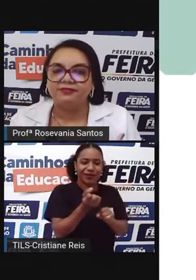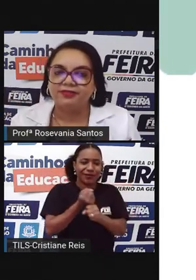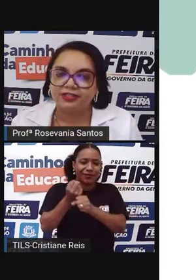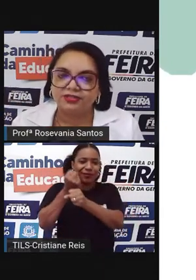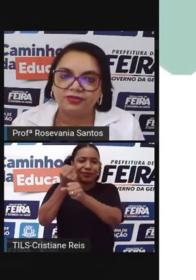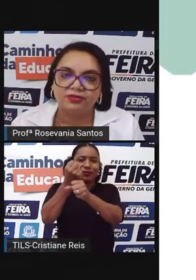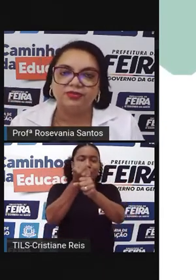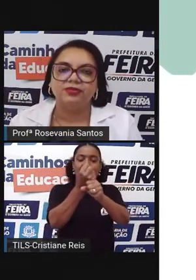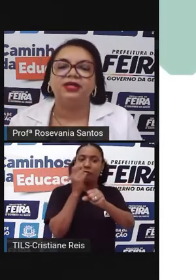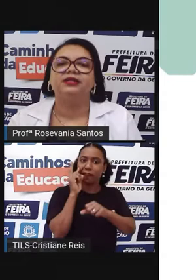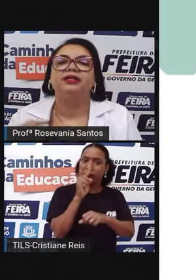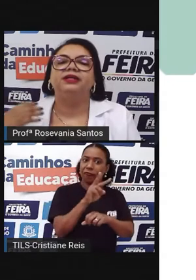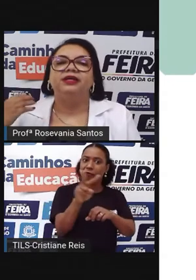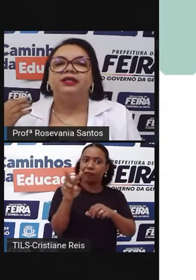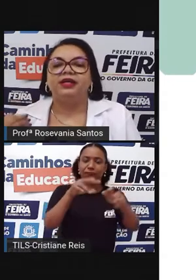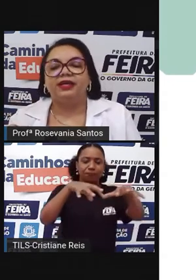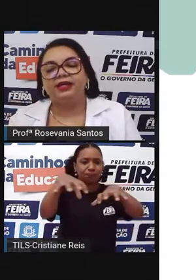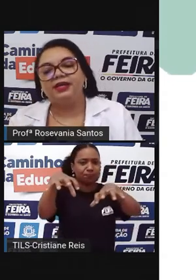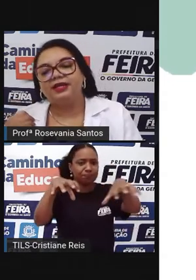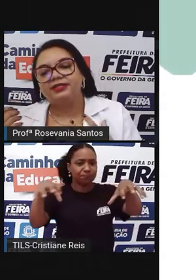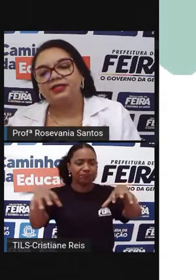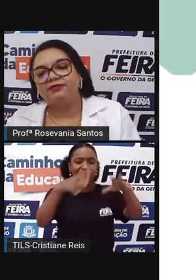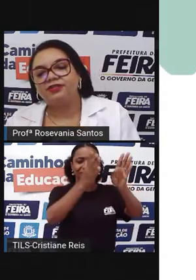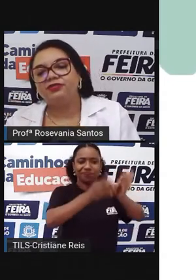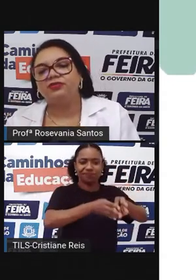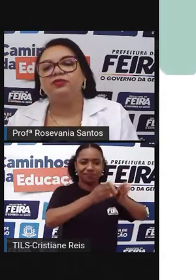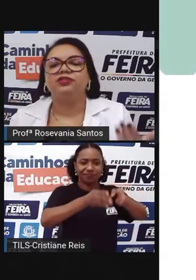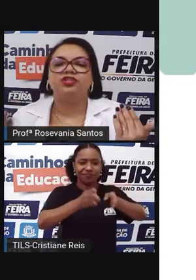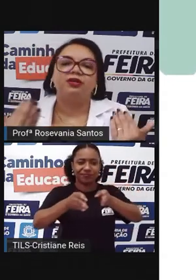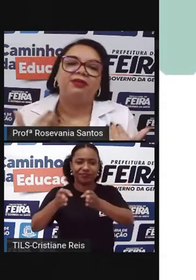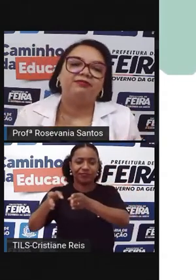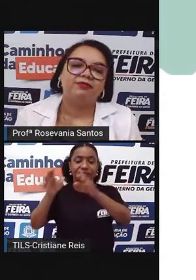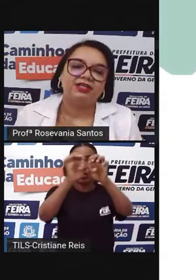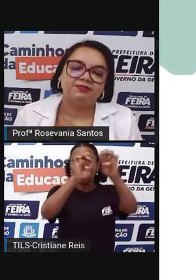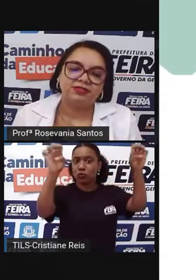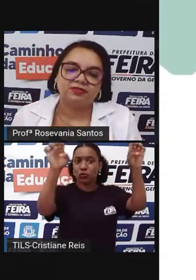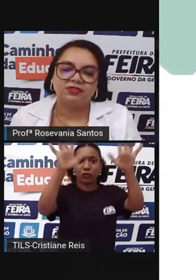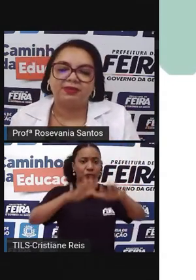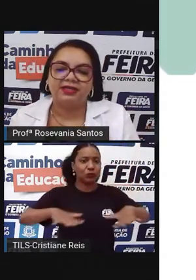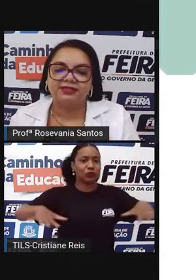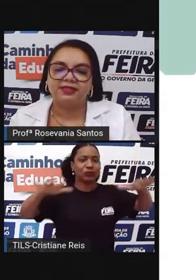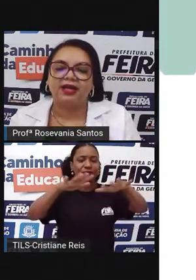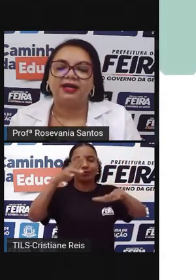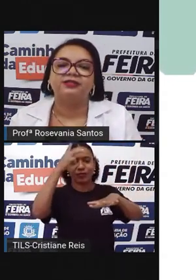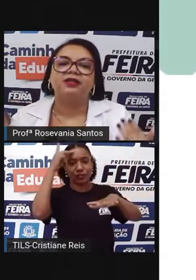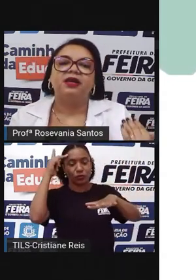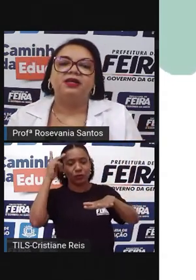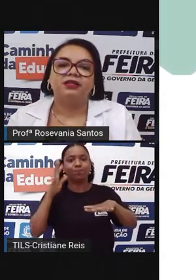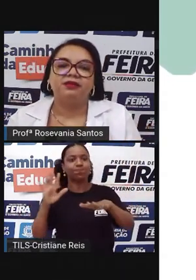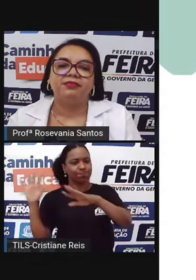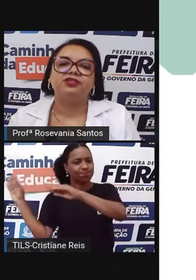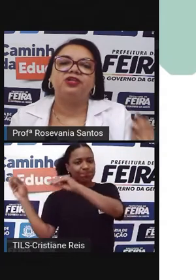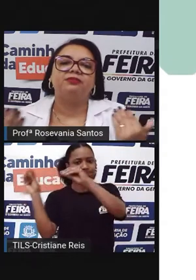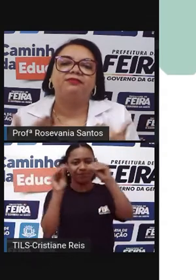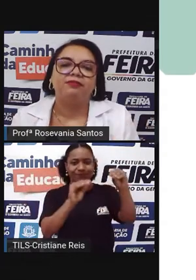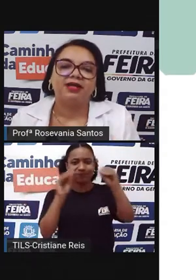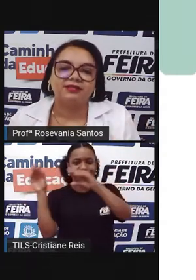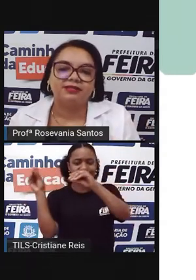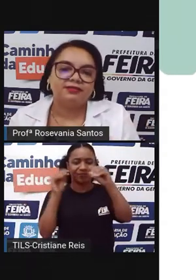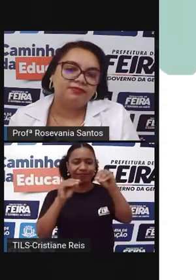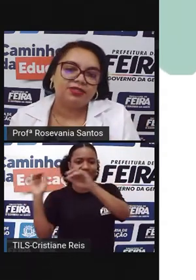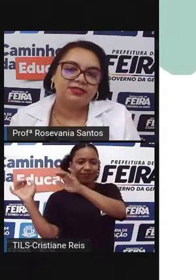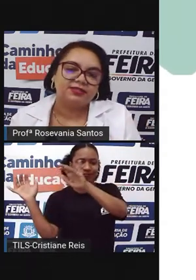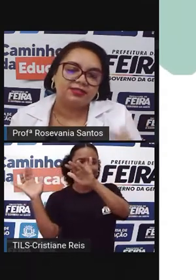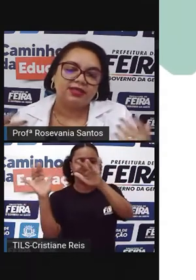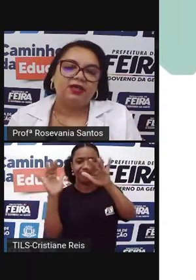mais infraestrutura, né? E essa infraestrutura chamava mais pessoas para as cidades e também chamava